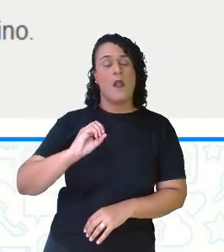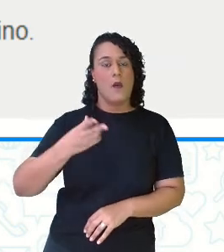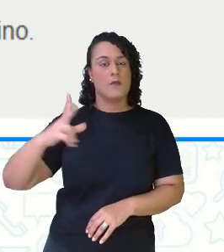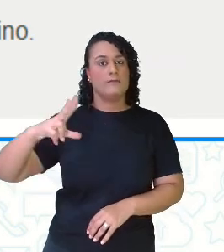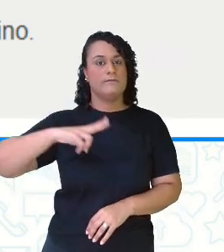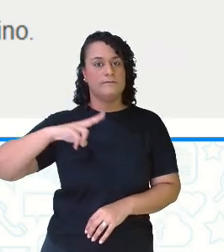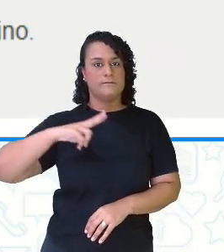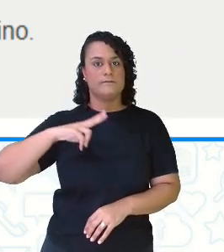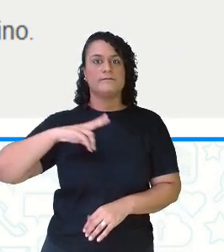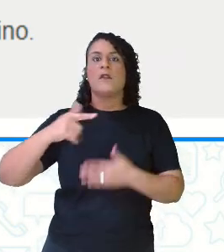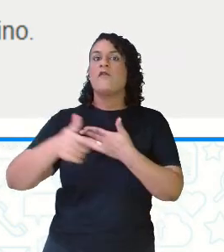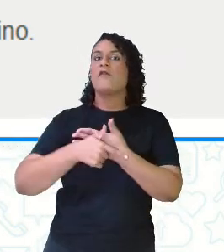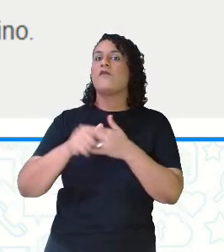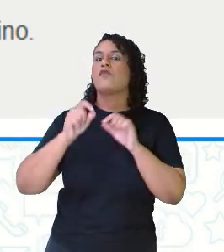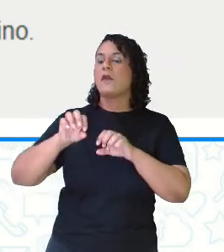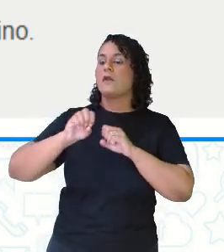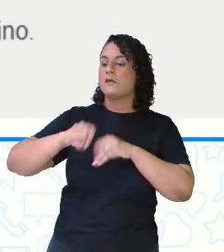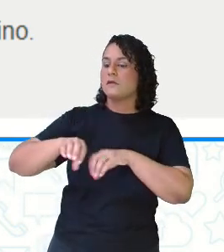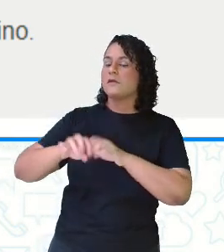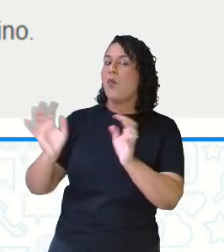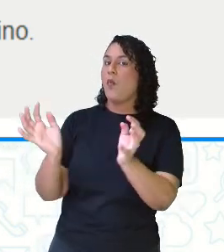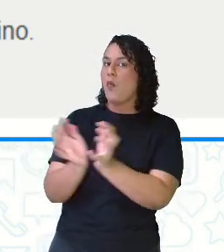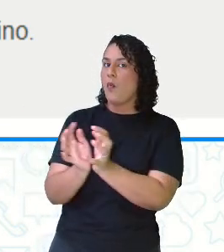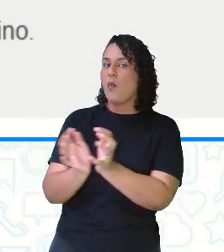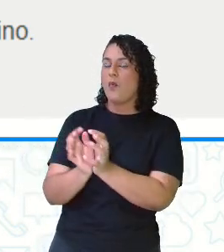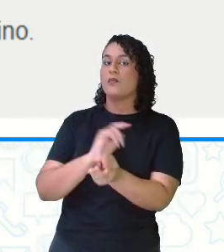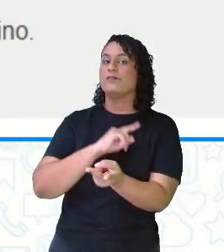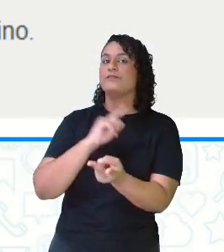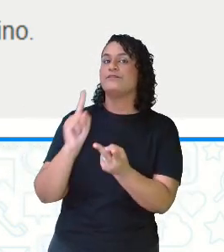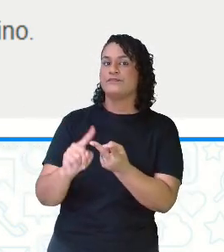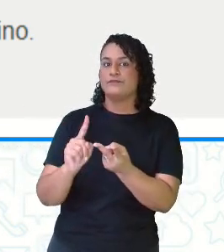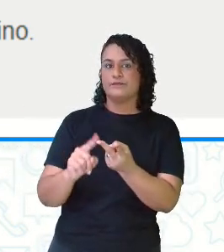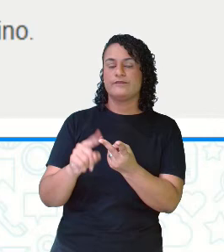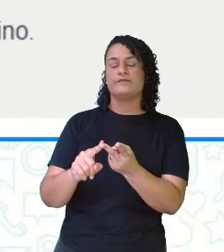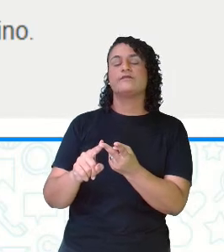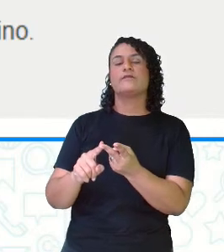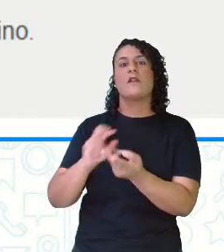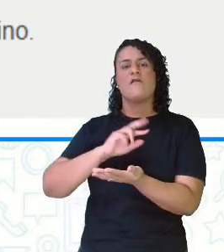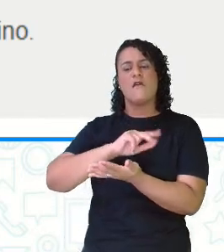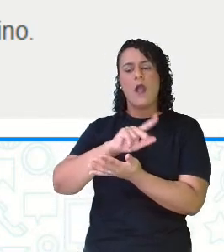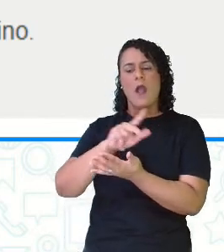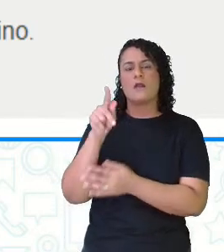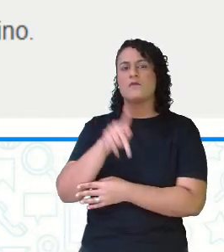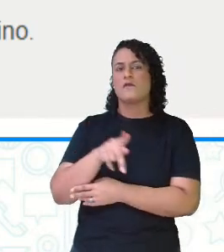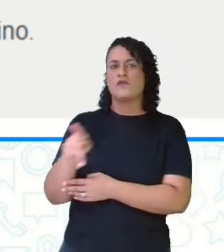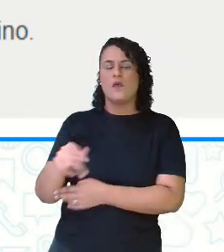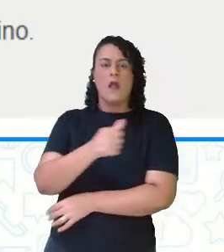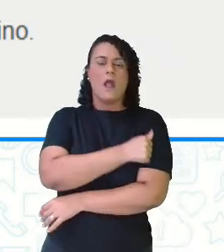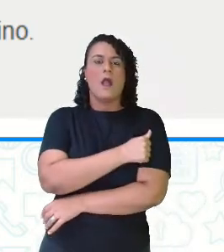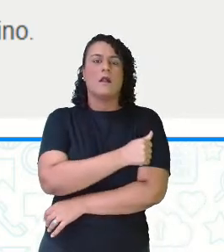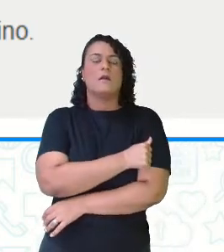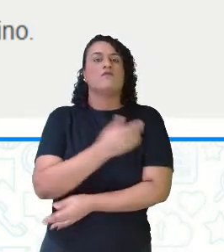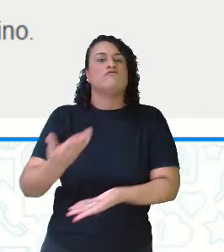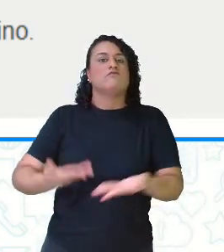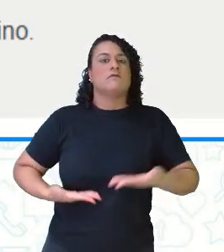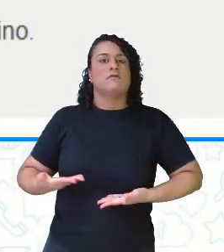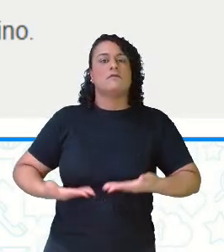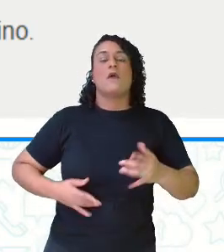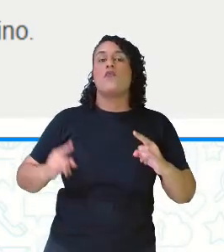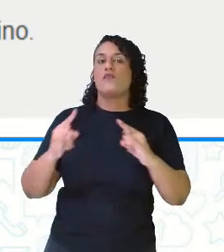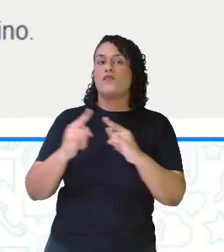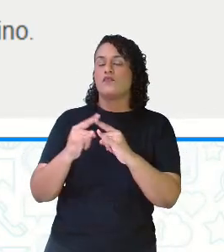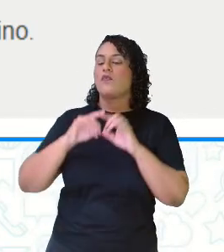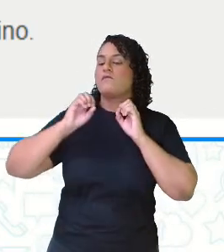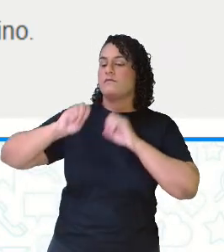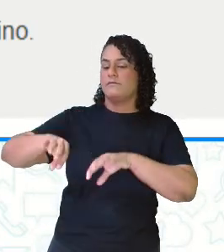finalidade ministrar ensino coletivo. Segundo, conjunto de professores, alunos e funcionários de uma instituição de